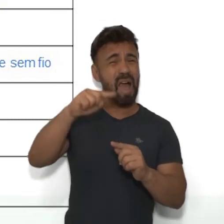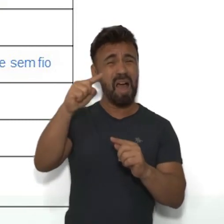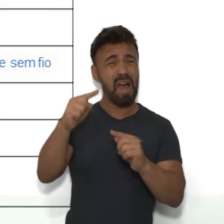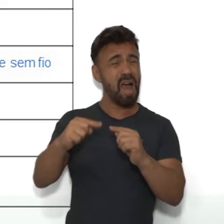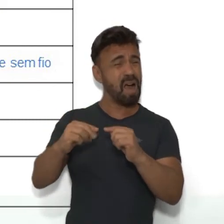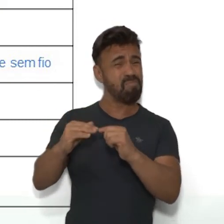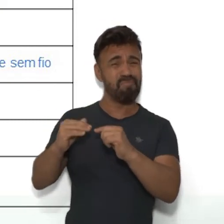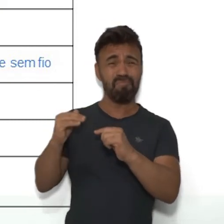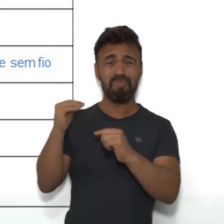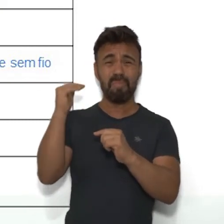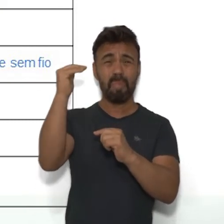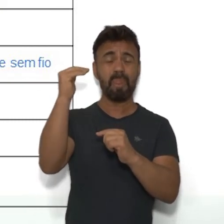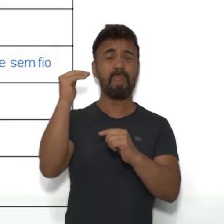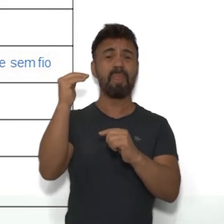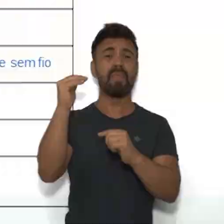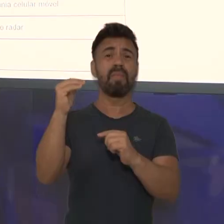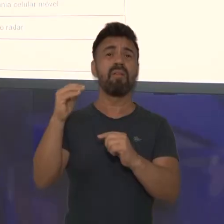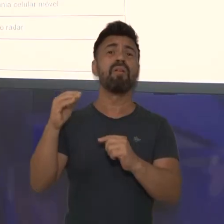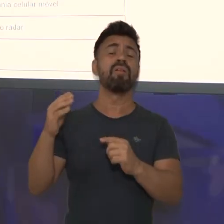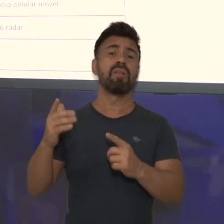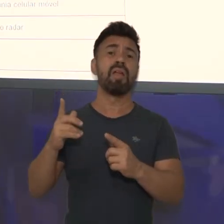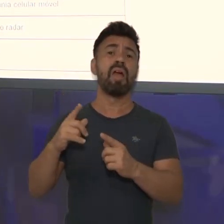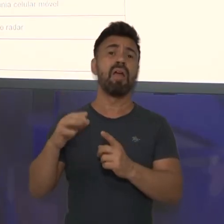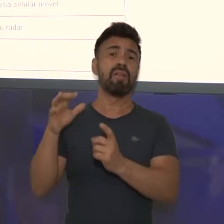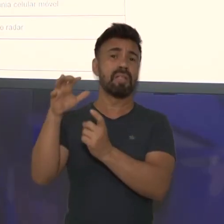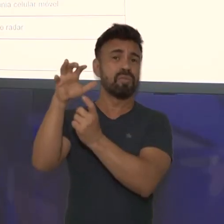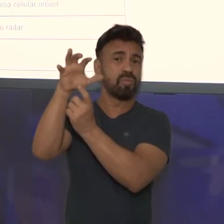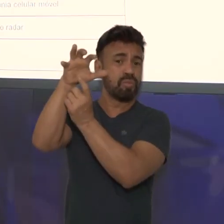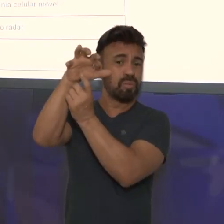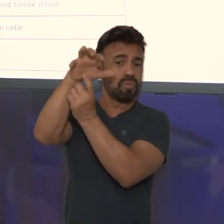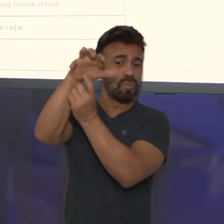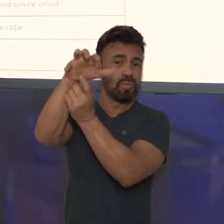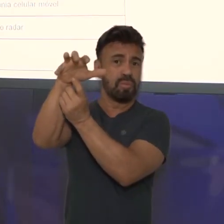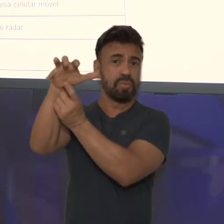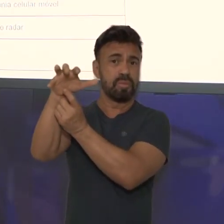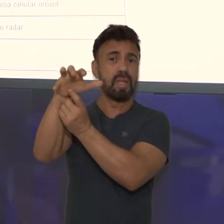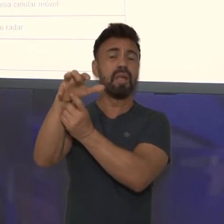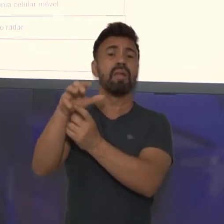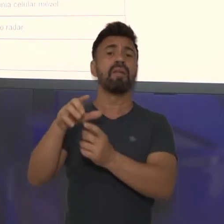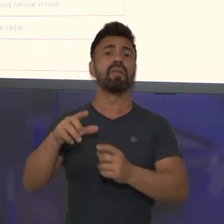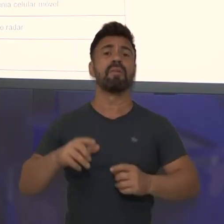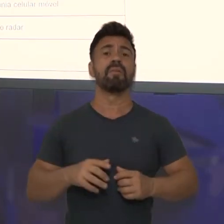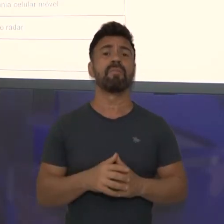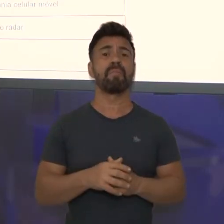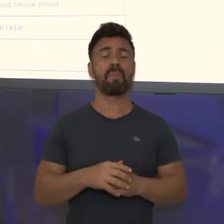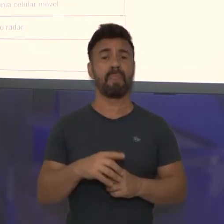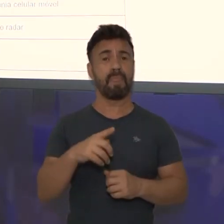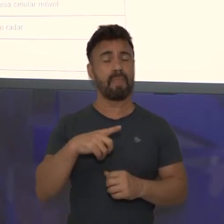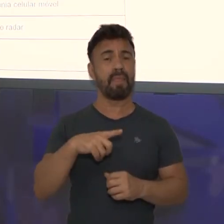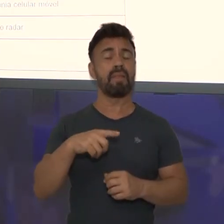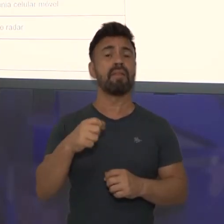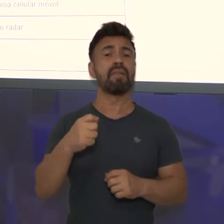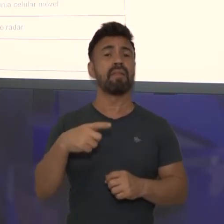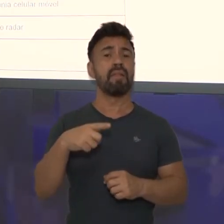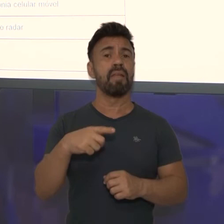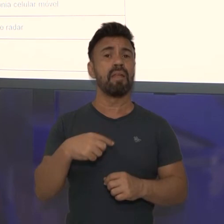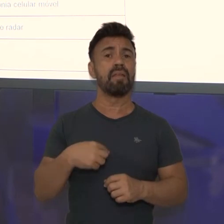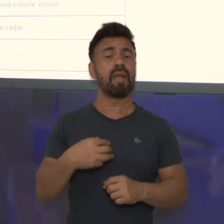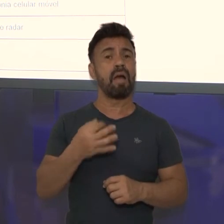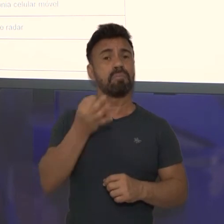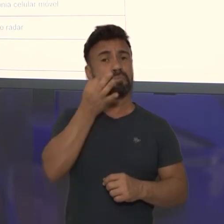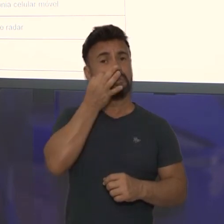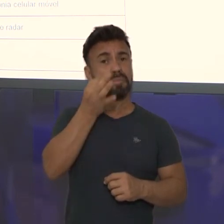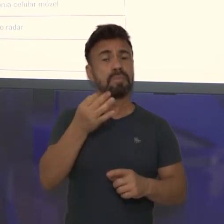são utilizadas em satélites e radar veicular. Então é importante a gente estar atento a essa